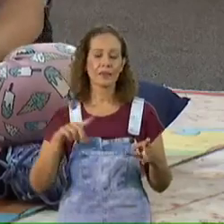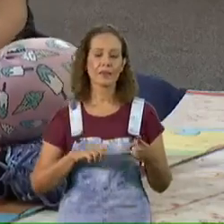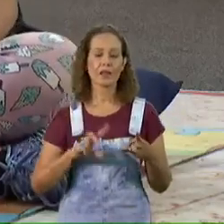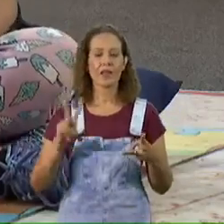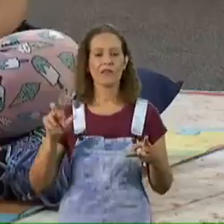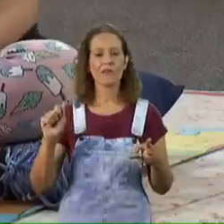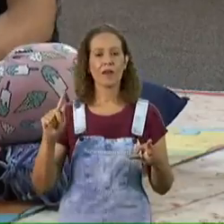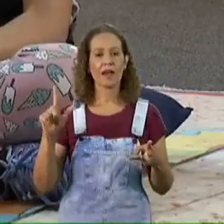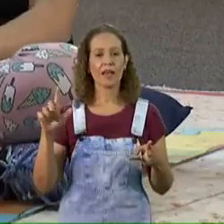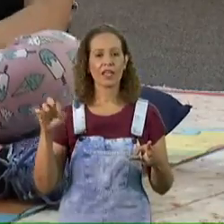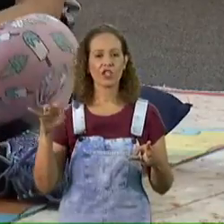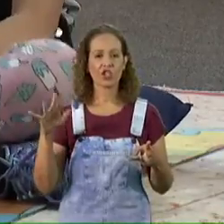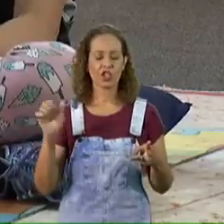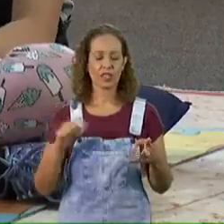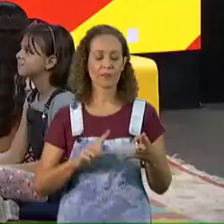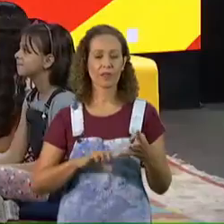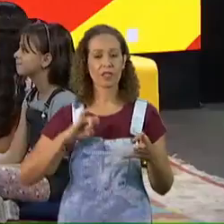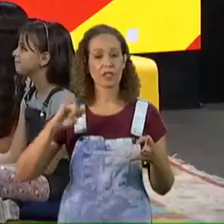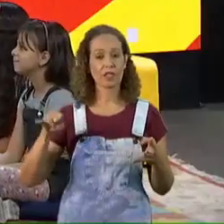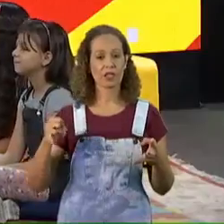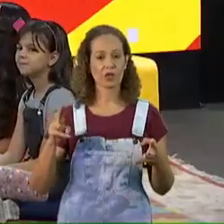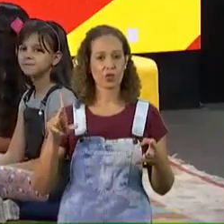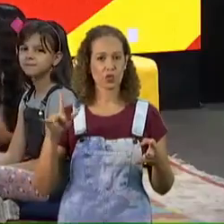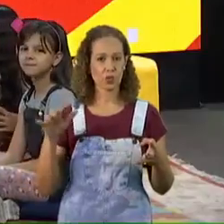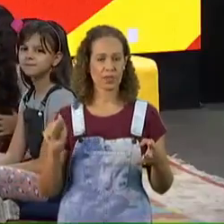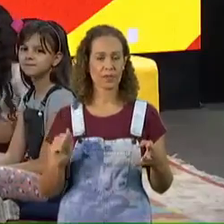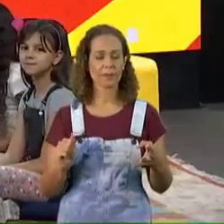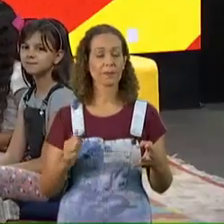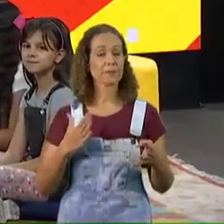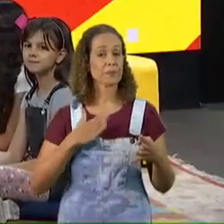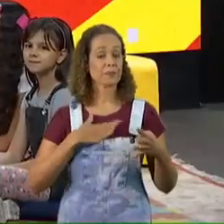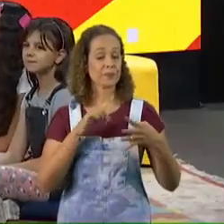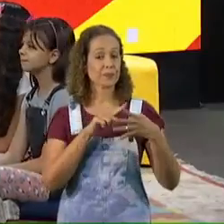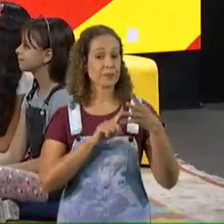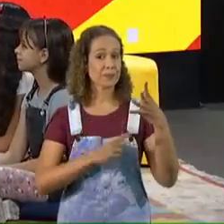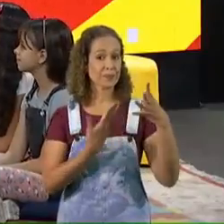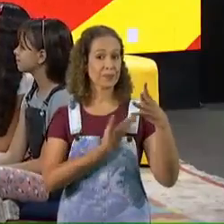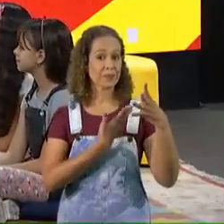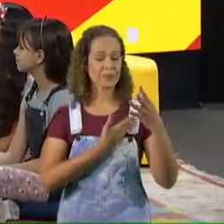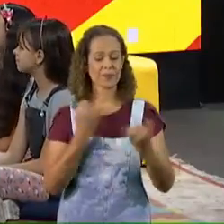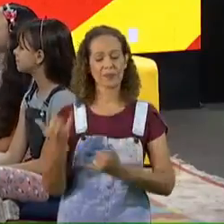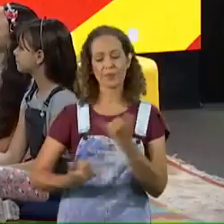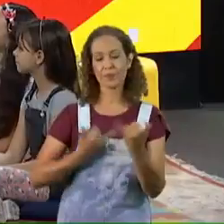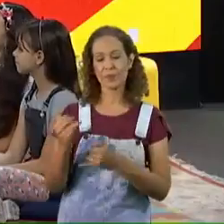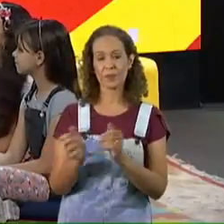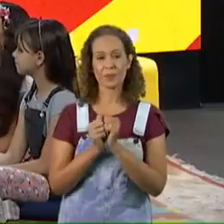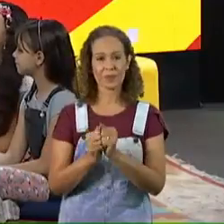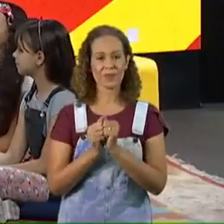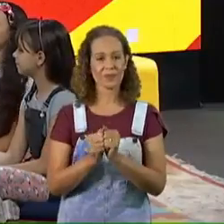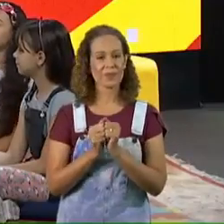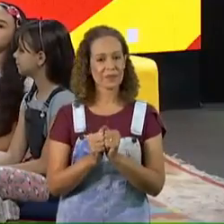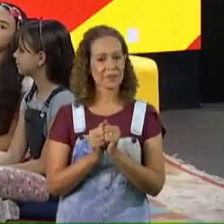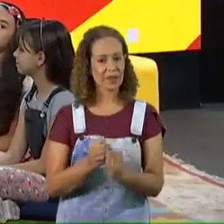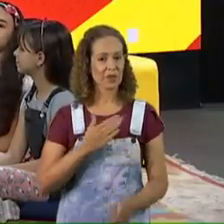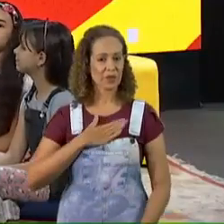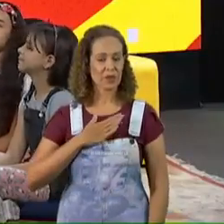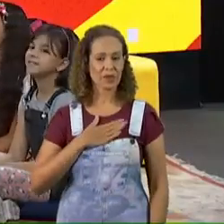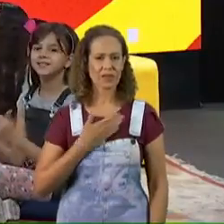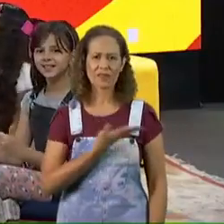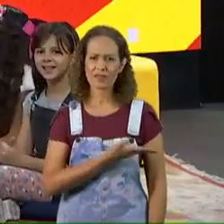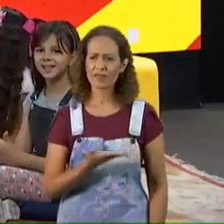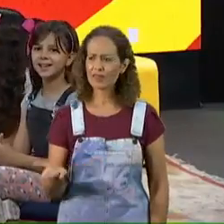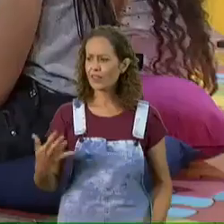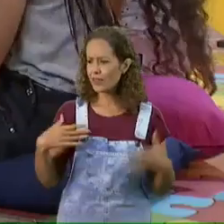Valentina, Júlia. Ai, minhas quatro amiguinhas que vão brincar, que vão participar comigo aqui hoje dessa brincadeira. Vocês estão